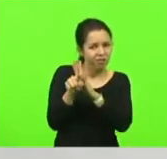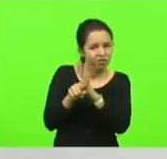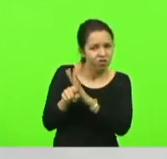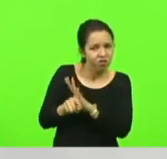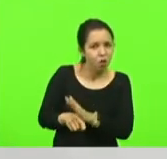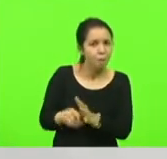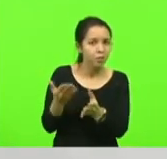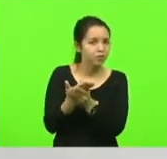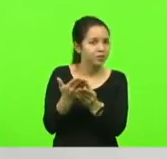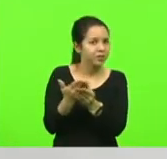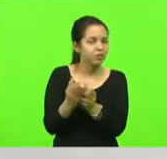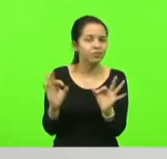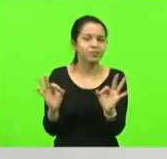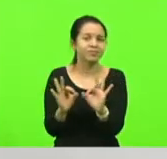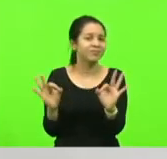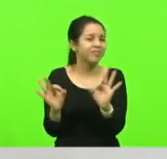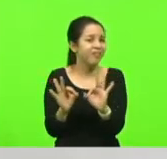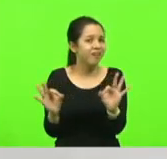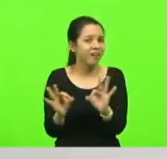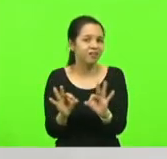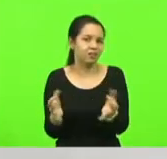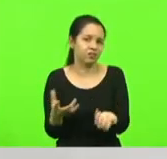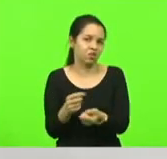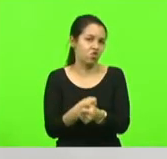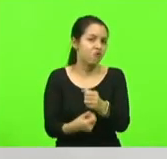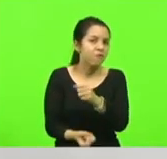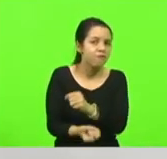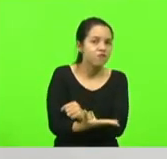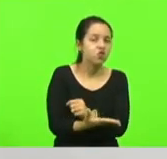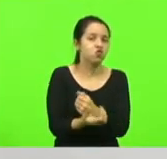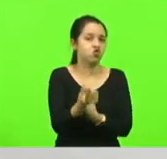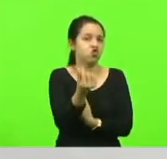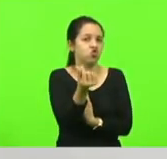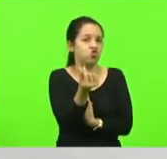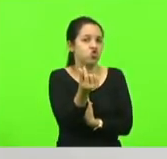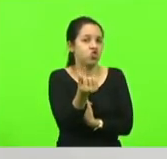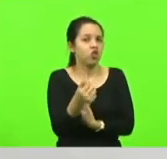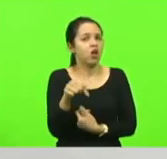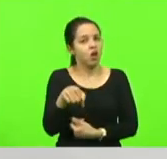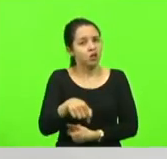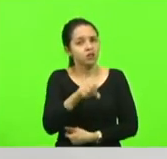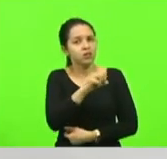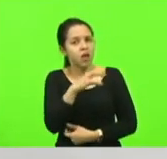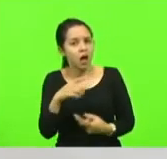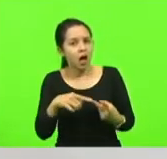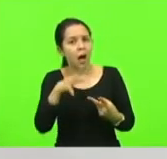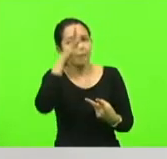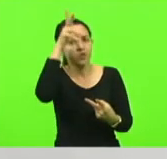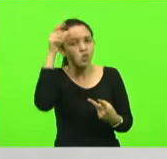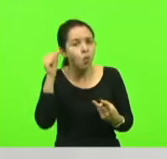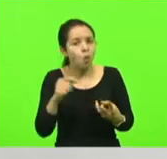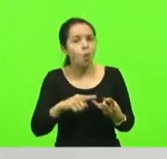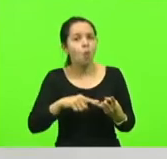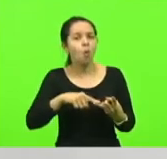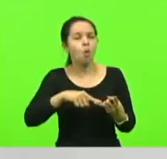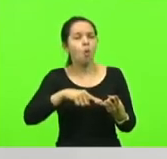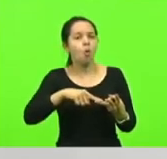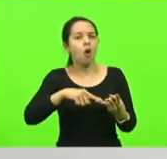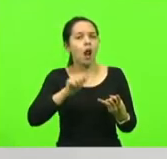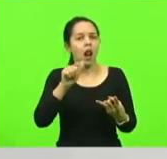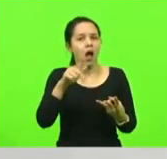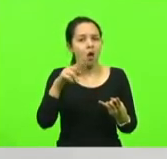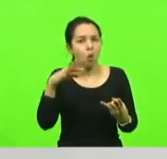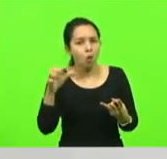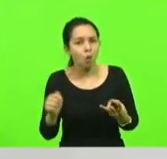de investigação de desvio de dinheiro, como aqui o de Santa Catarina, do Amazonas, do Alagoas, lá do Rio de Janeiro,